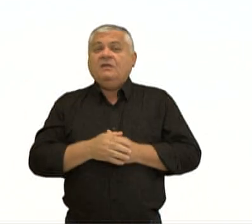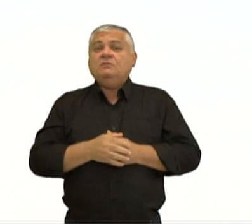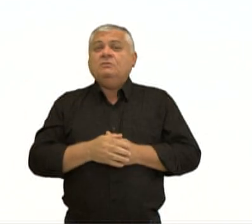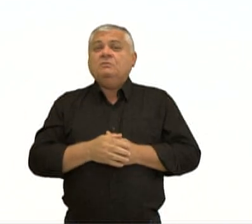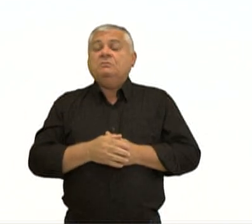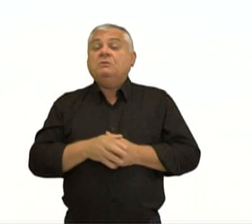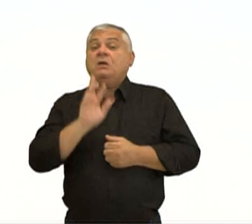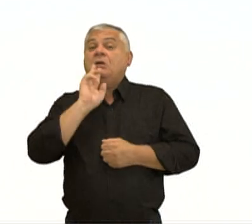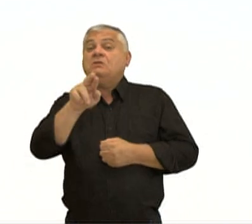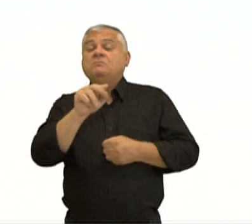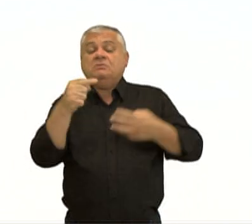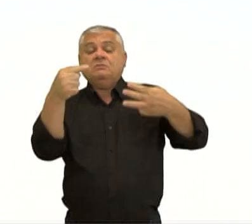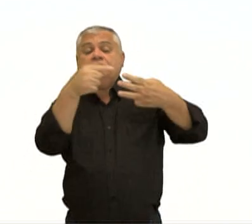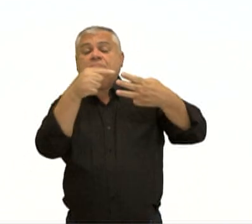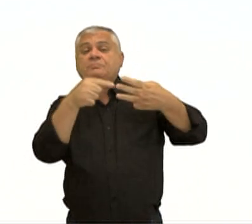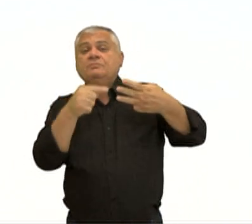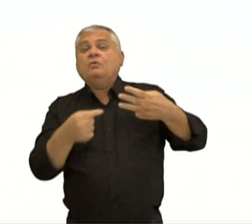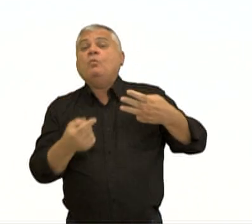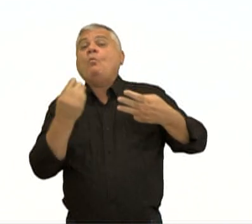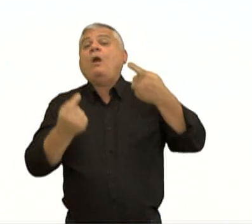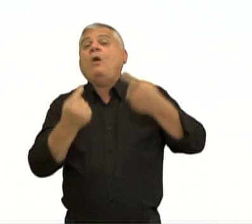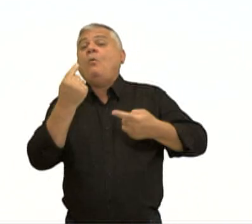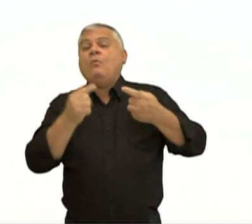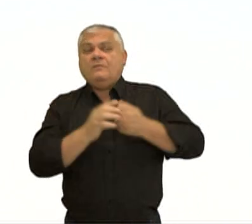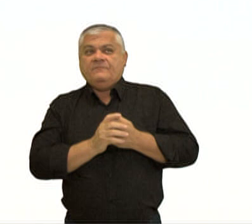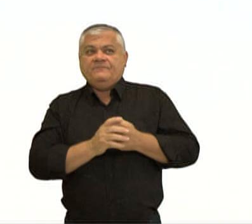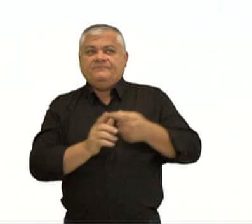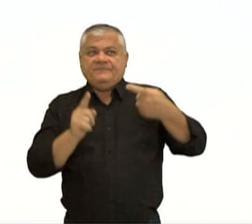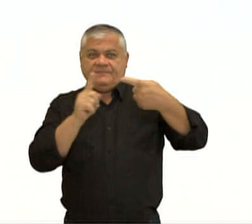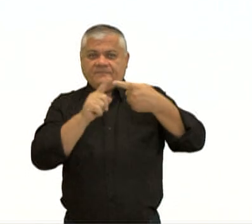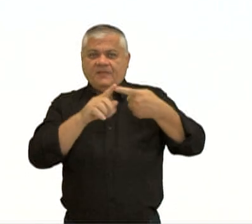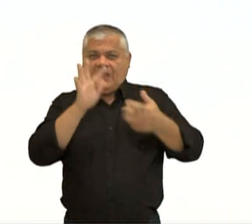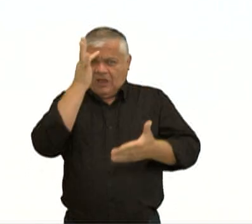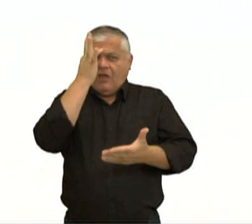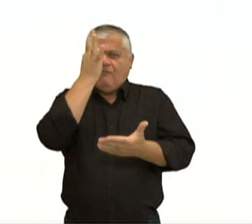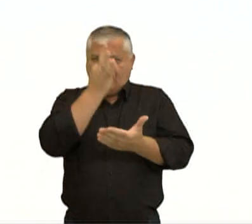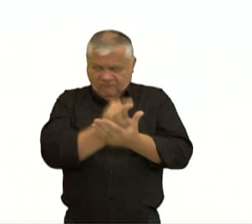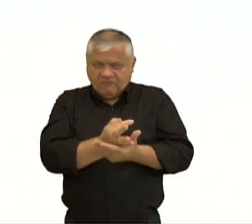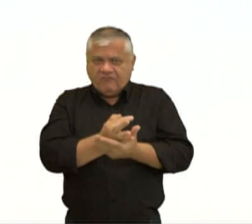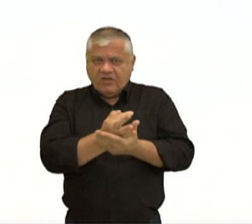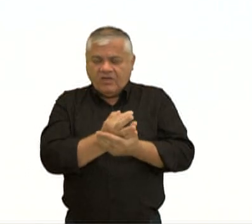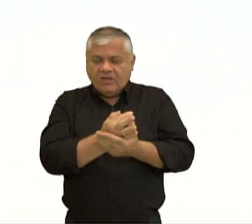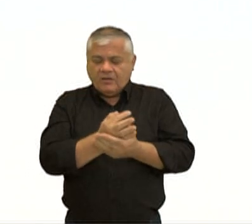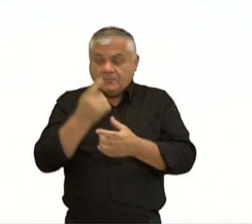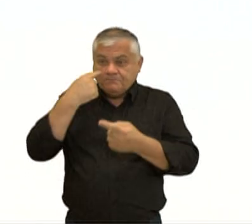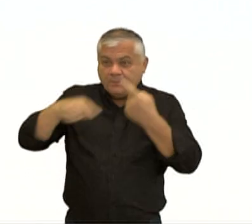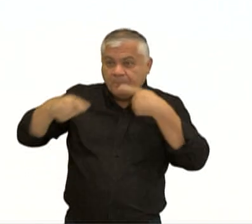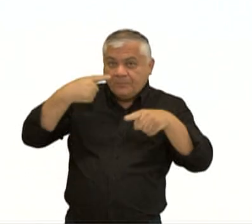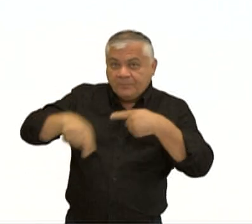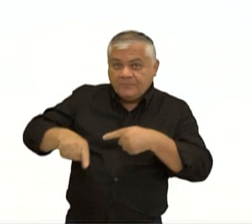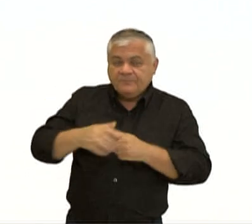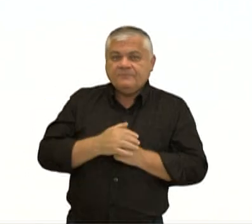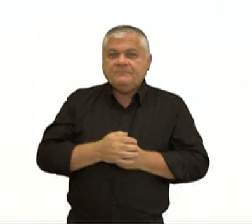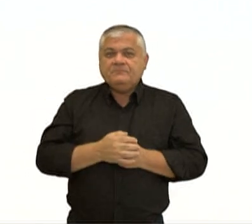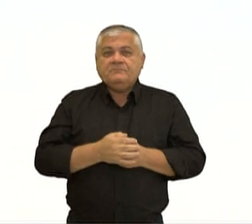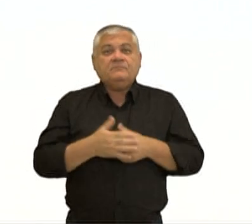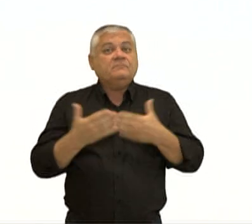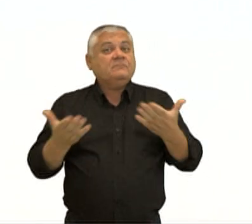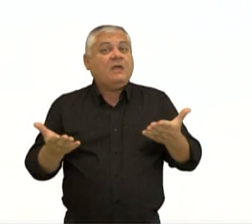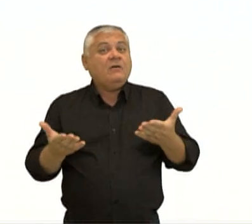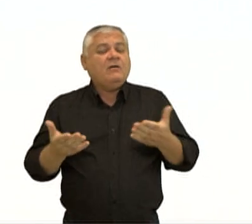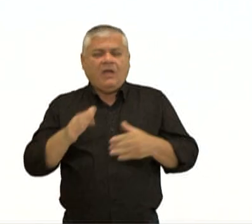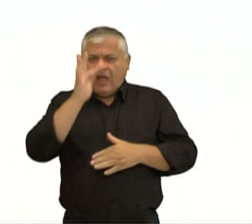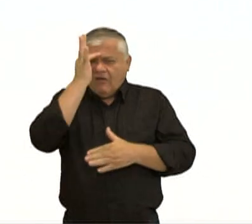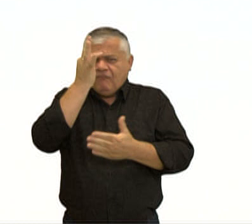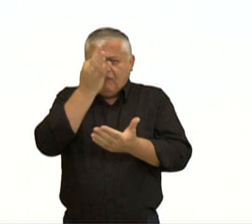abaixo? A. A fé como guia das descobertas? A gente está falando da questão da